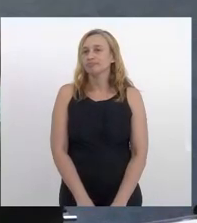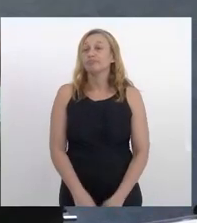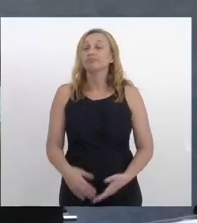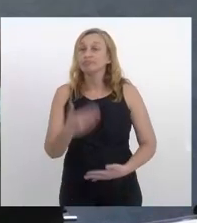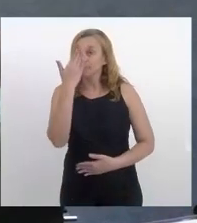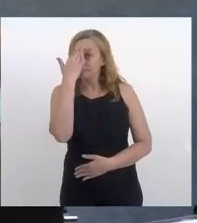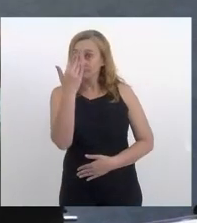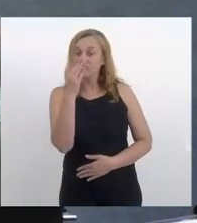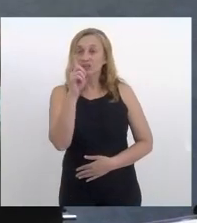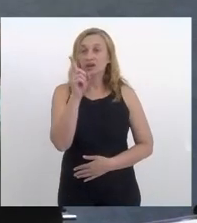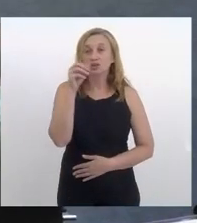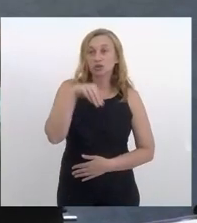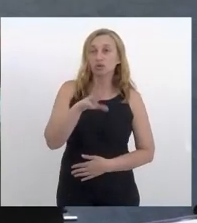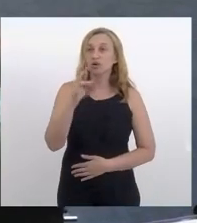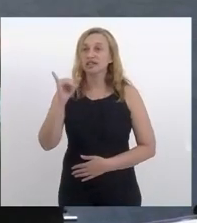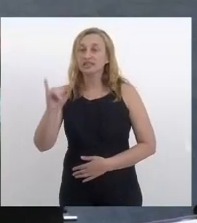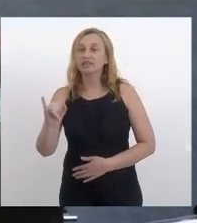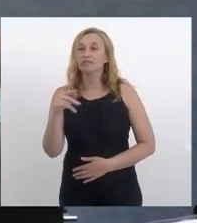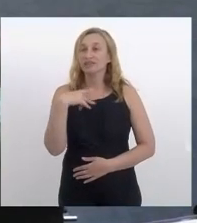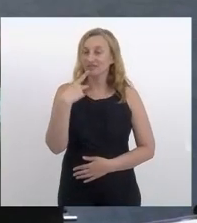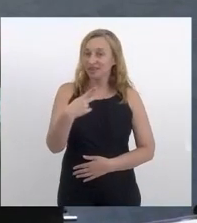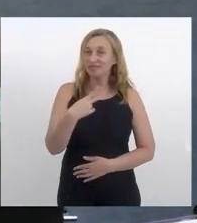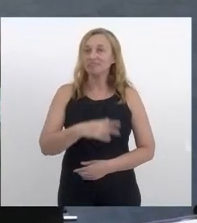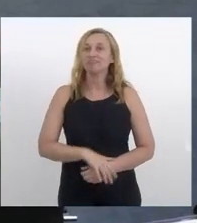Agradecer a Dom Arani pelas palavras.